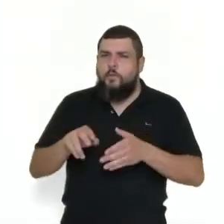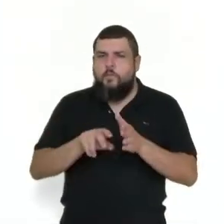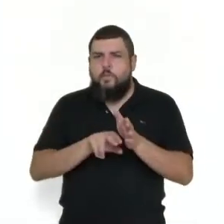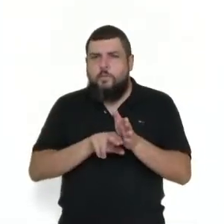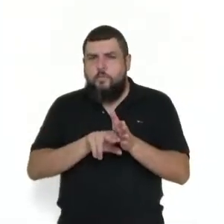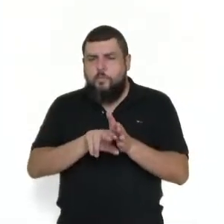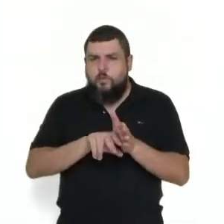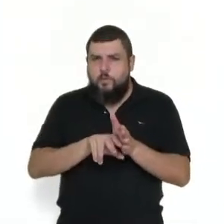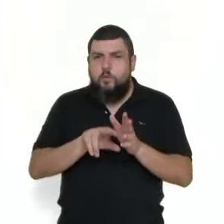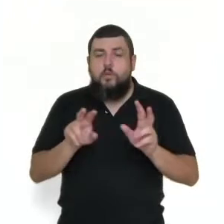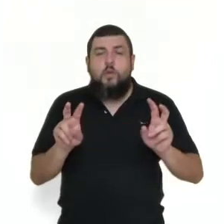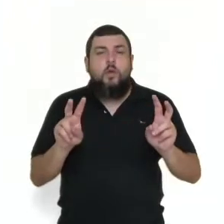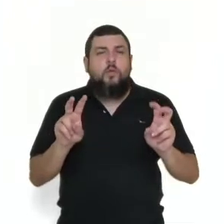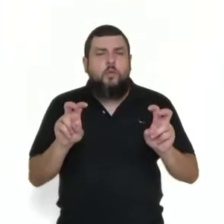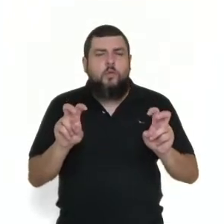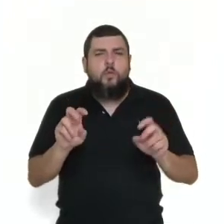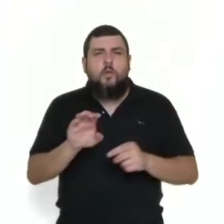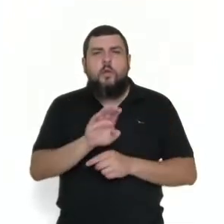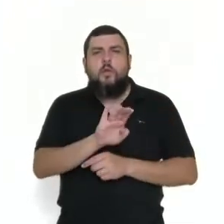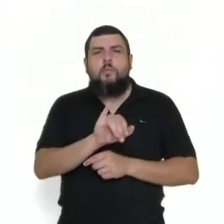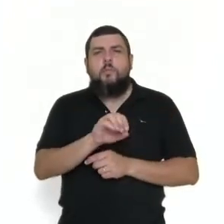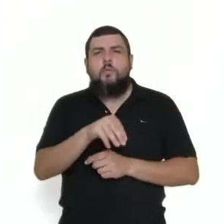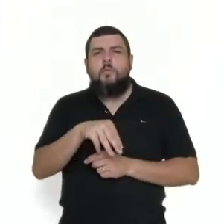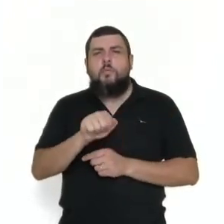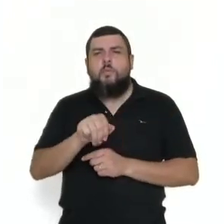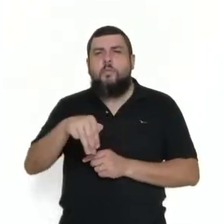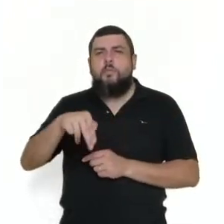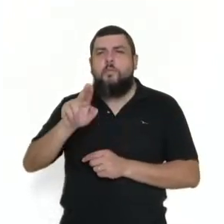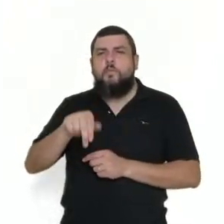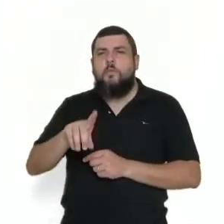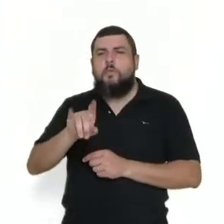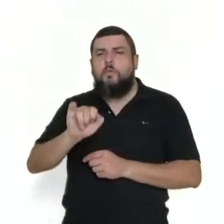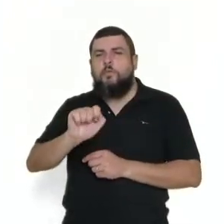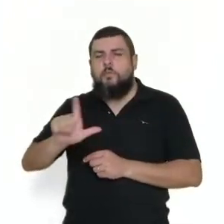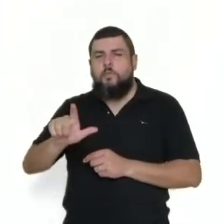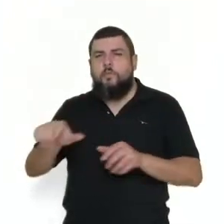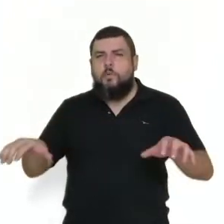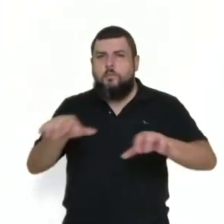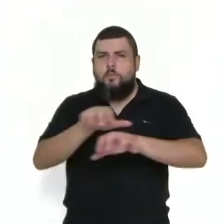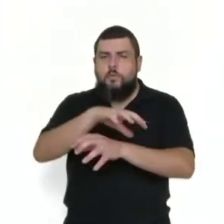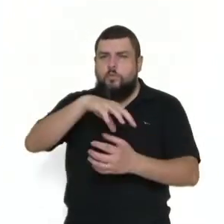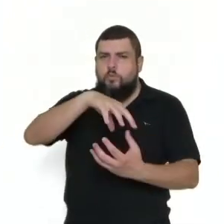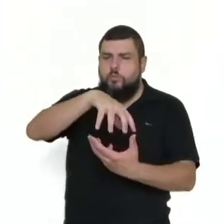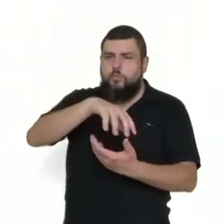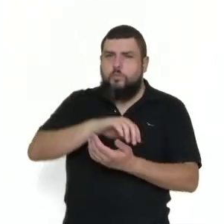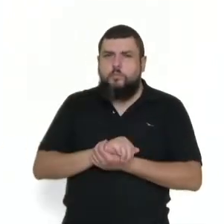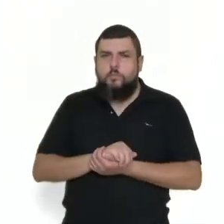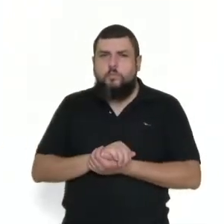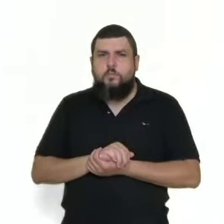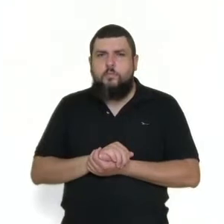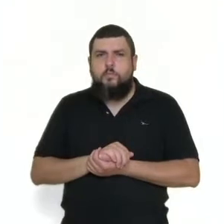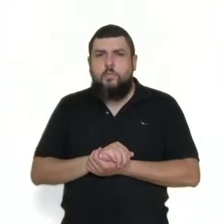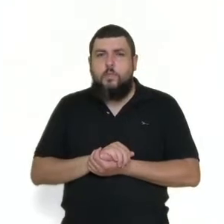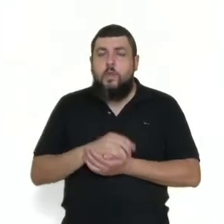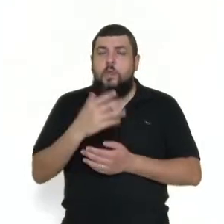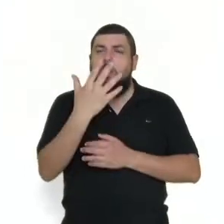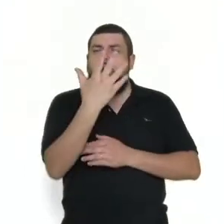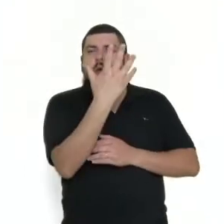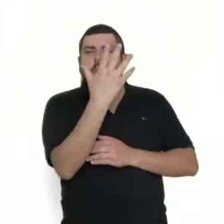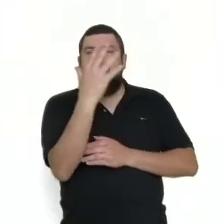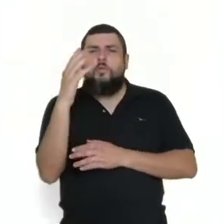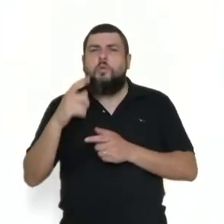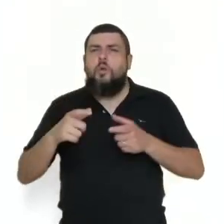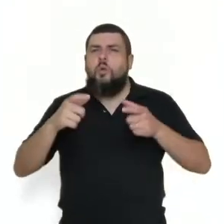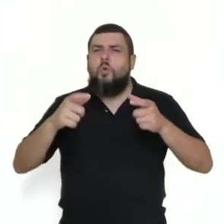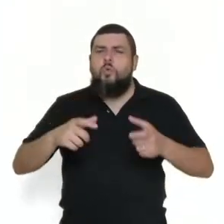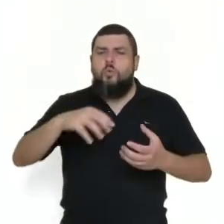cujo tema era biomas mundiais, havia a seguinte questão: essa floresta, encontrada sobretudo no hemisfério norte,